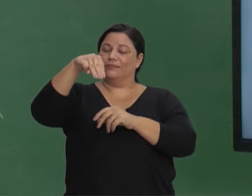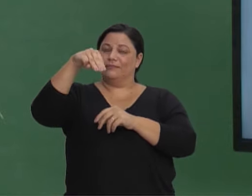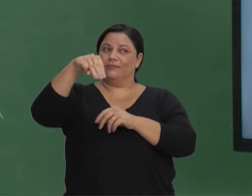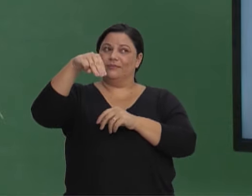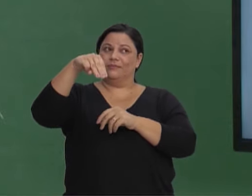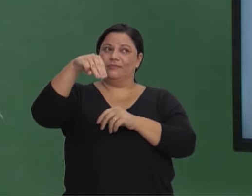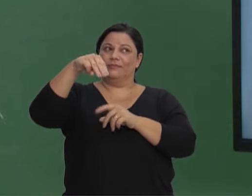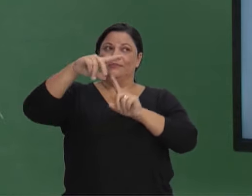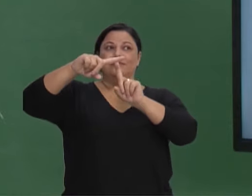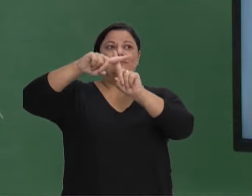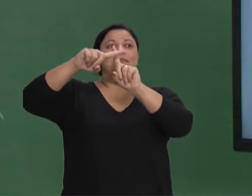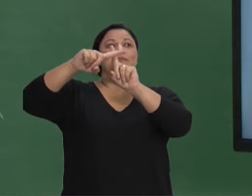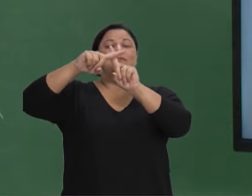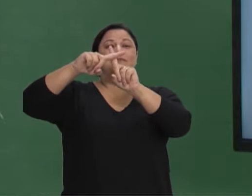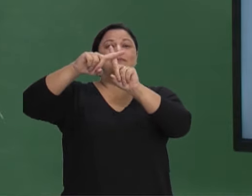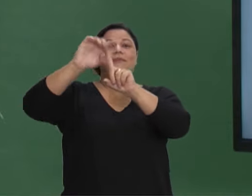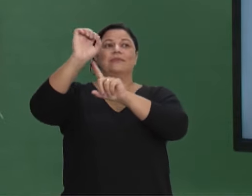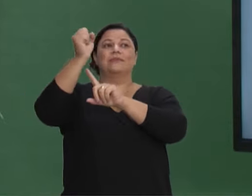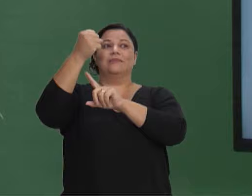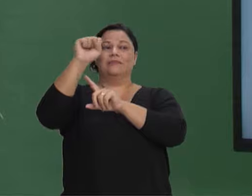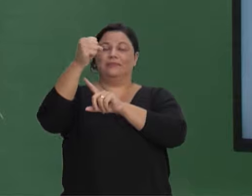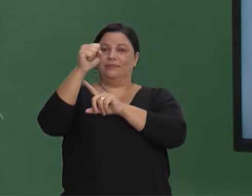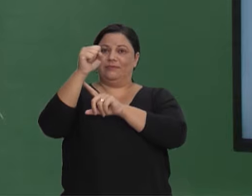mais 8.